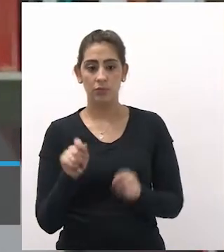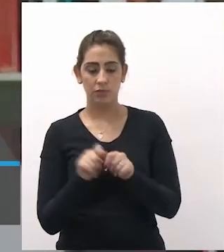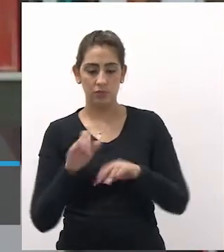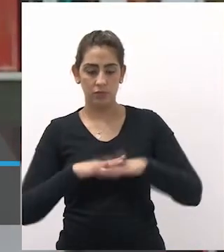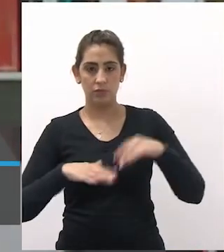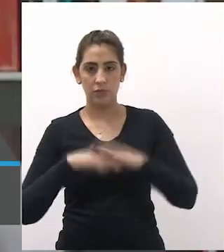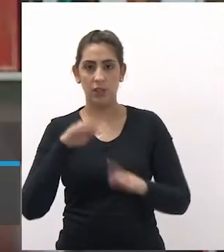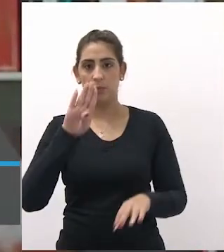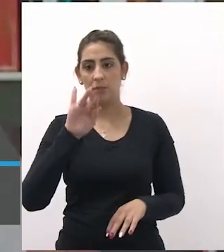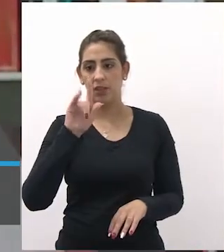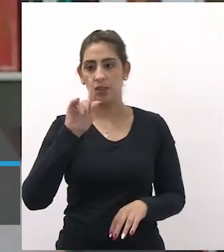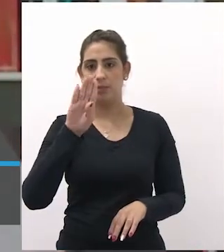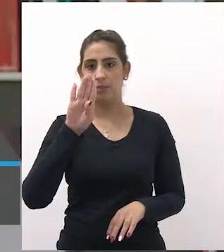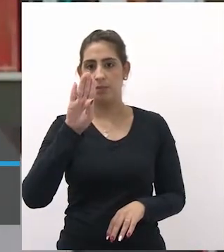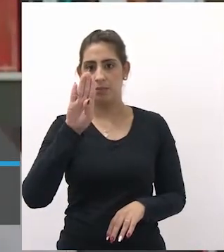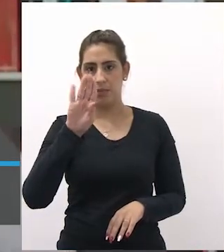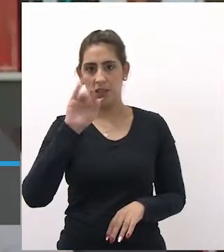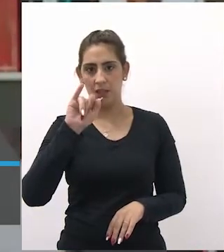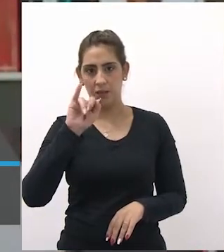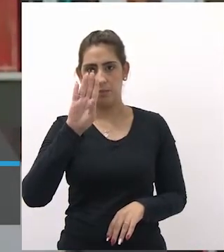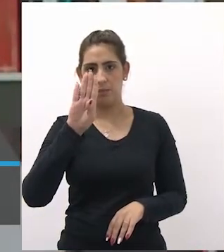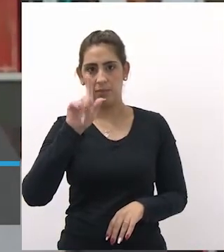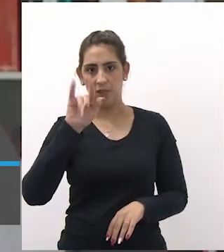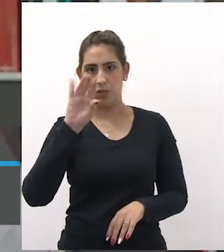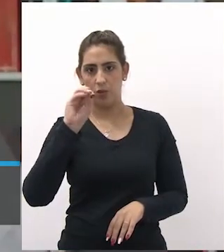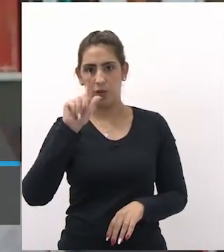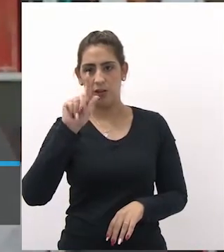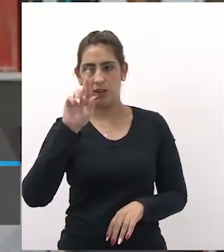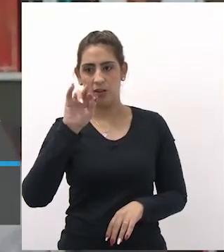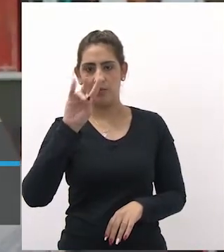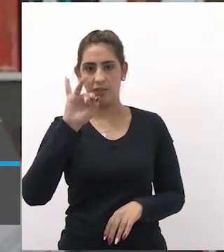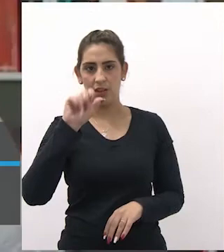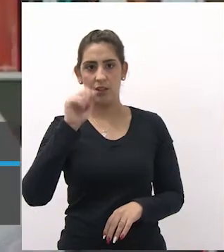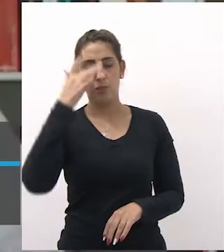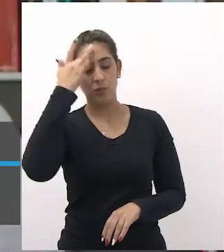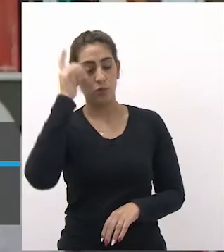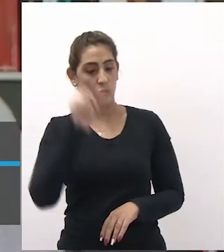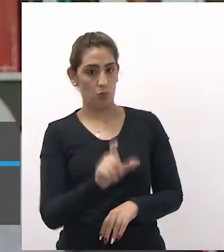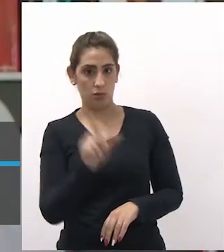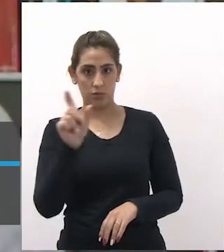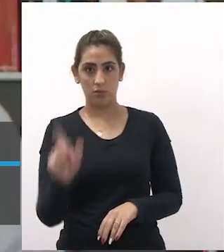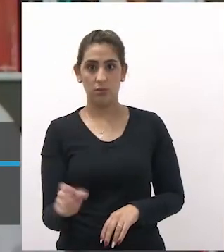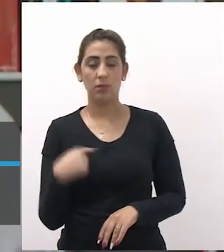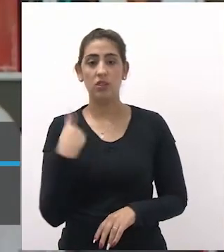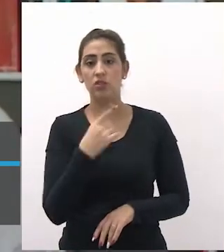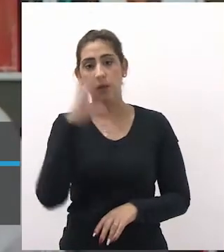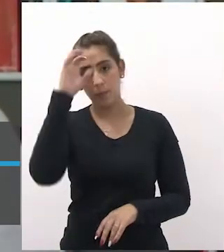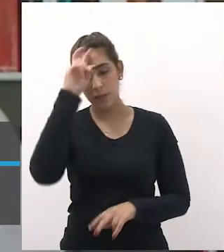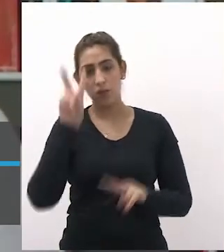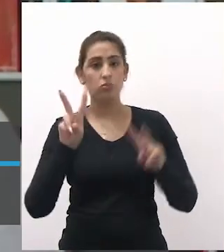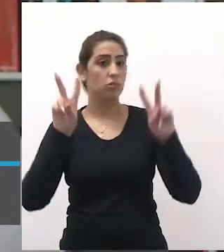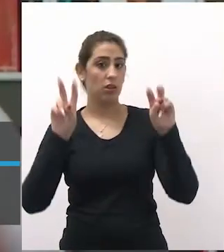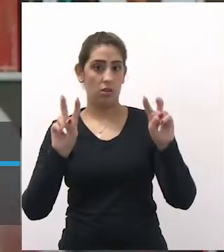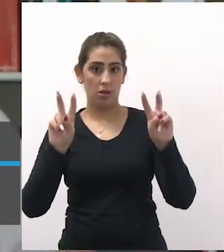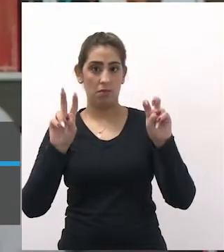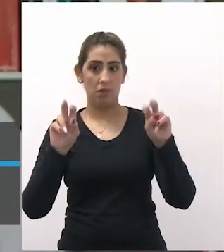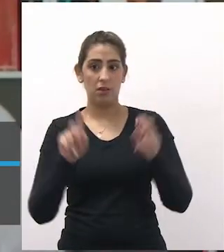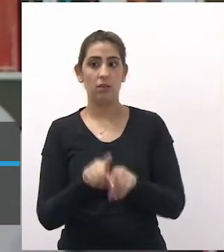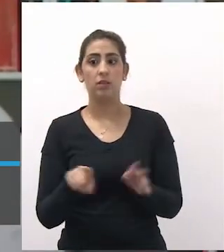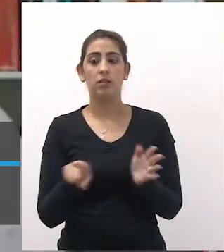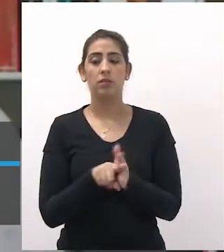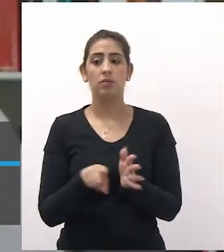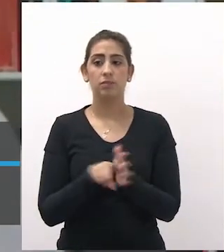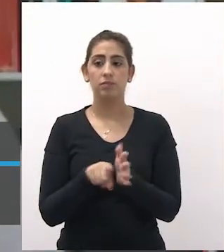autoras pretas para a gente conhecer, para a gente aprender sobre a temática, até porque não é